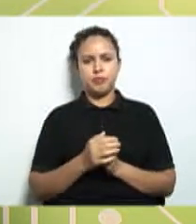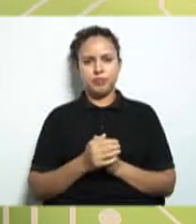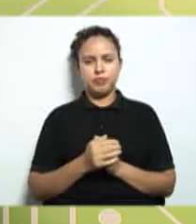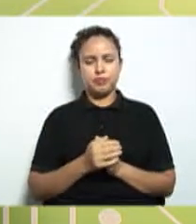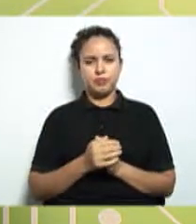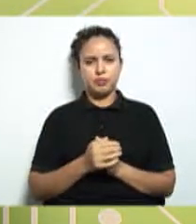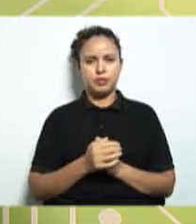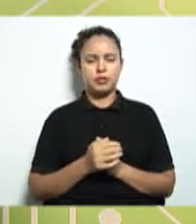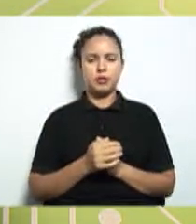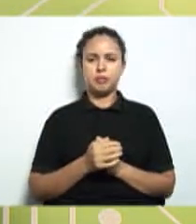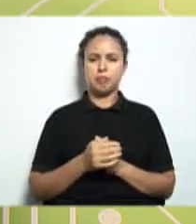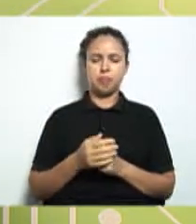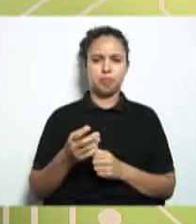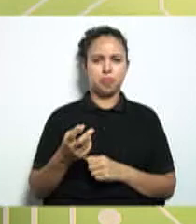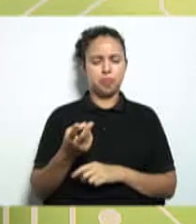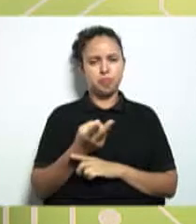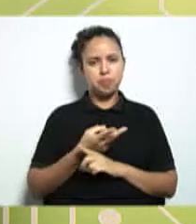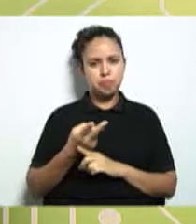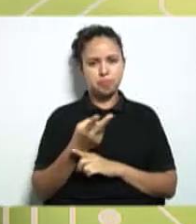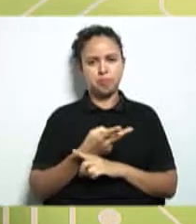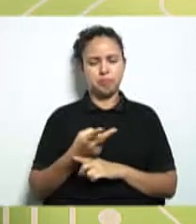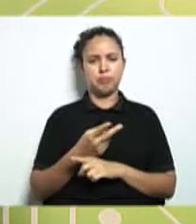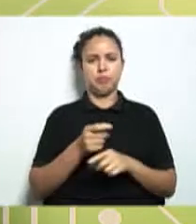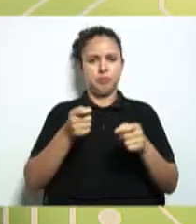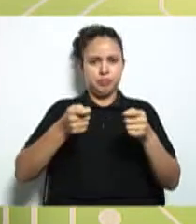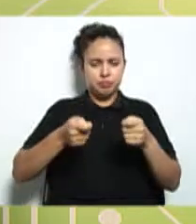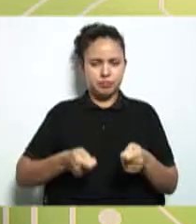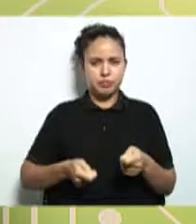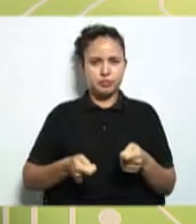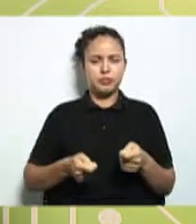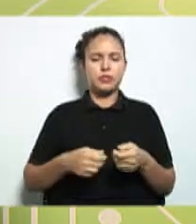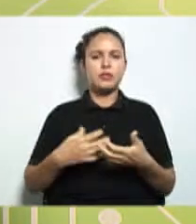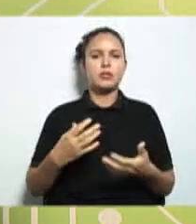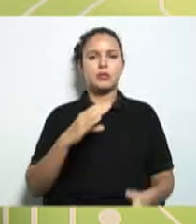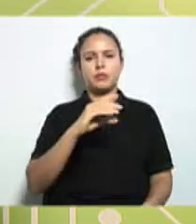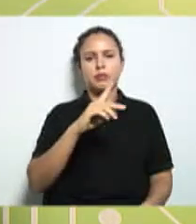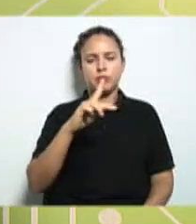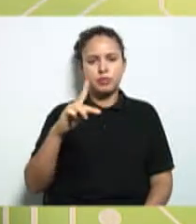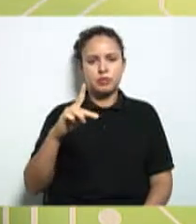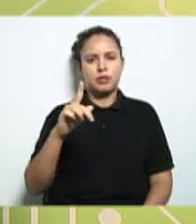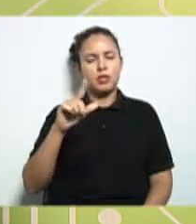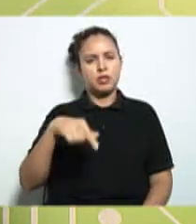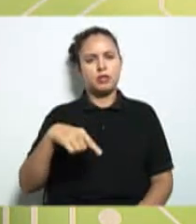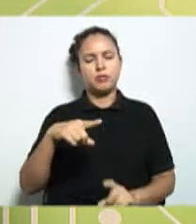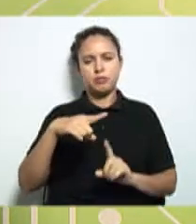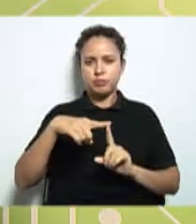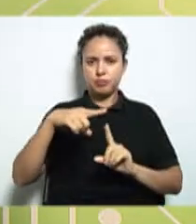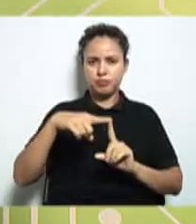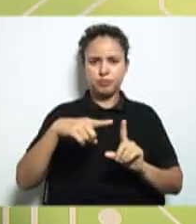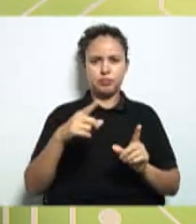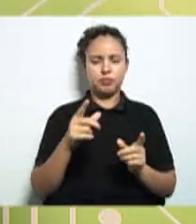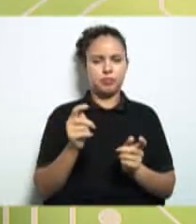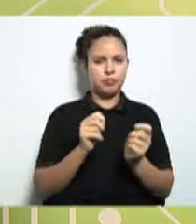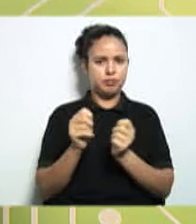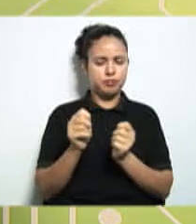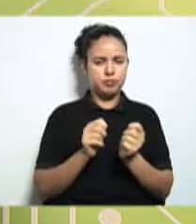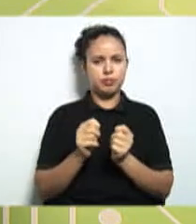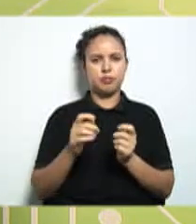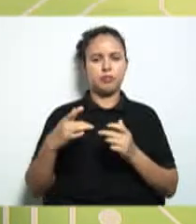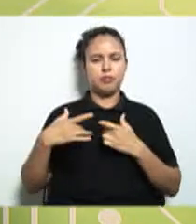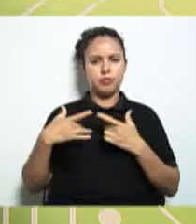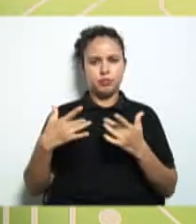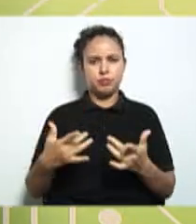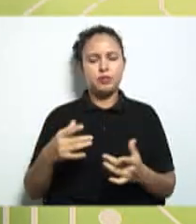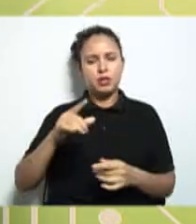tenta se consolidar, as cooperativas, que são um tipo de economia solidária, são muito